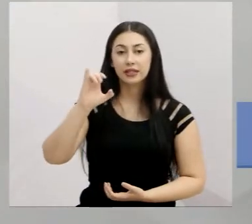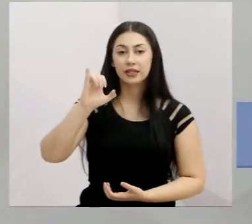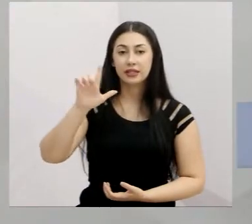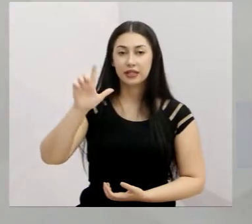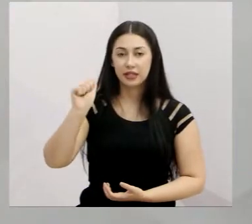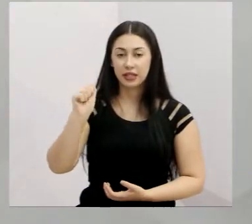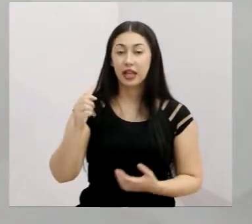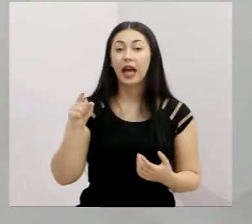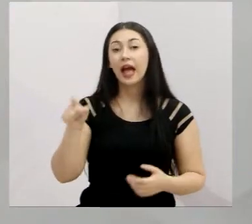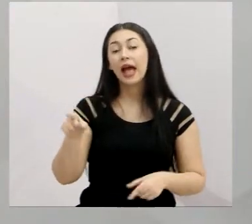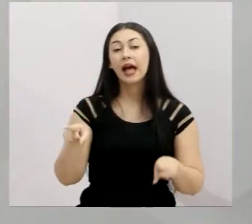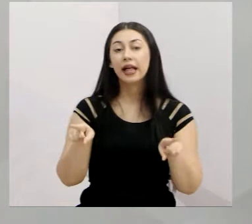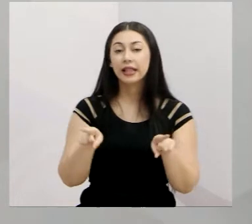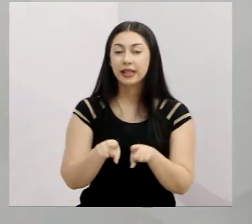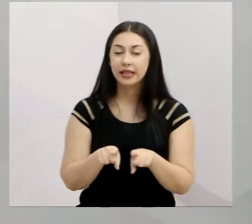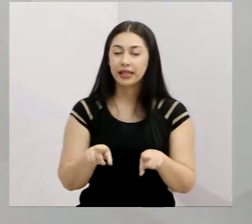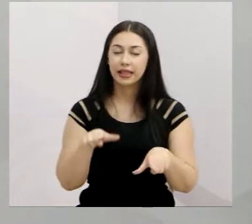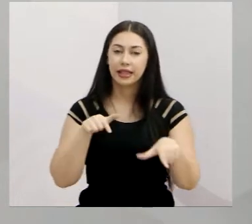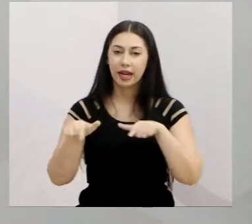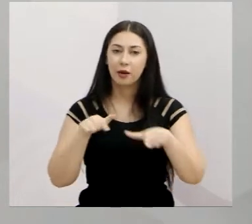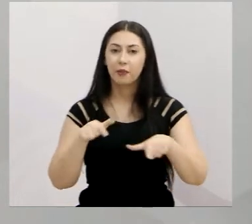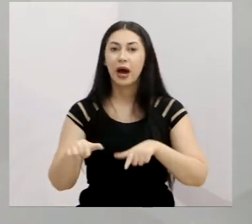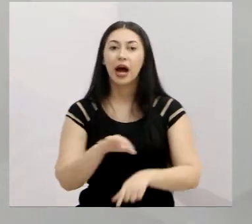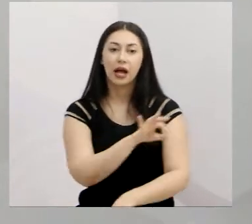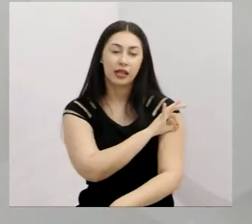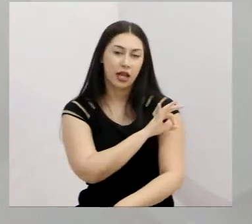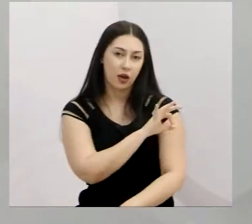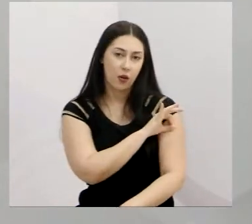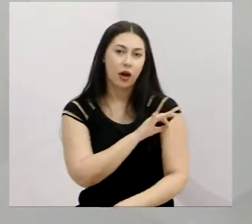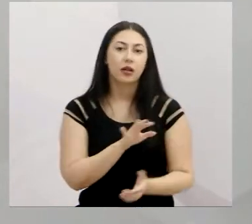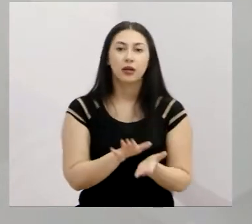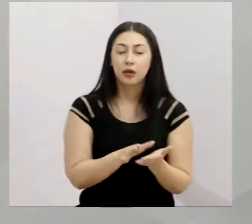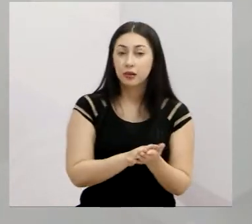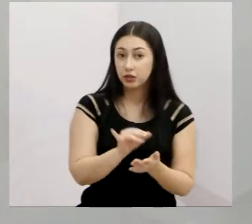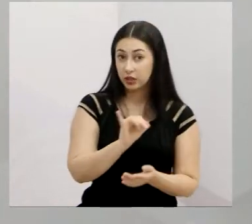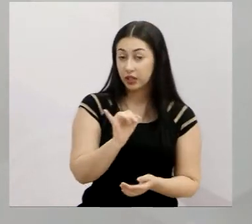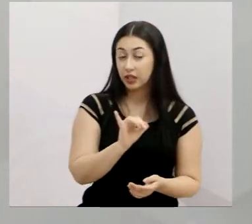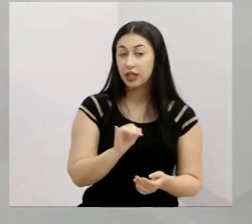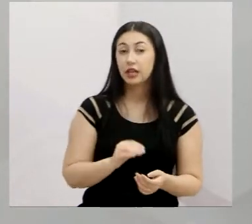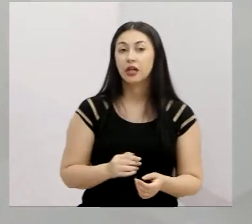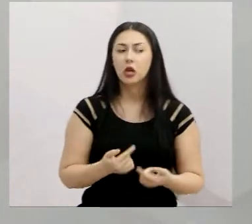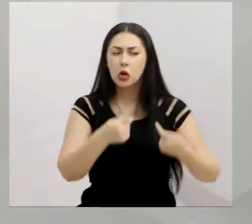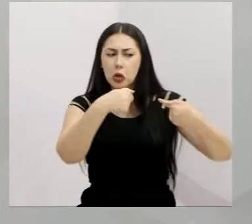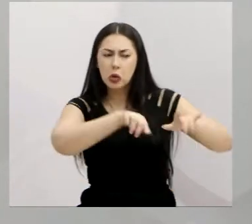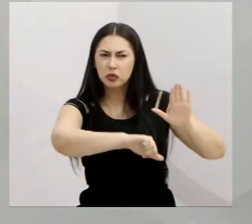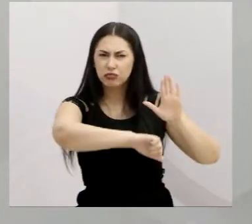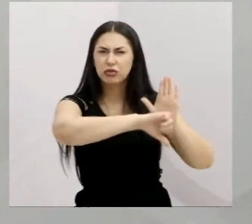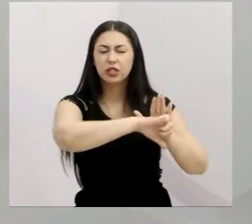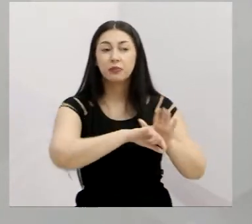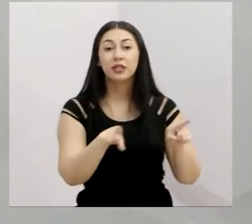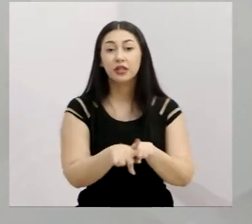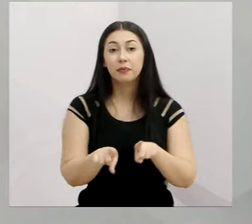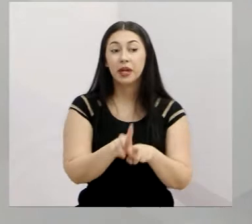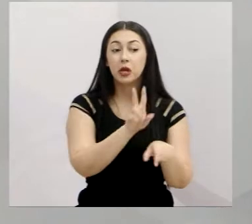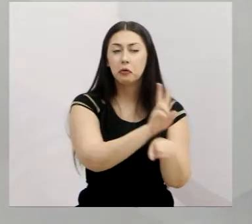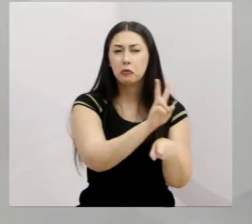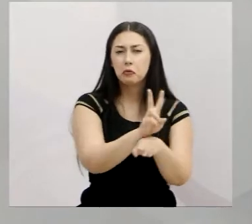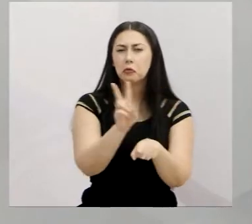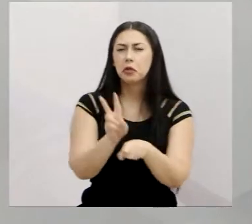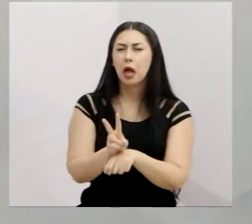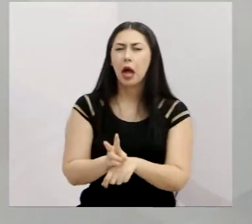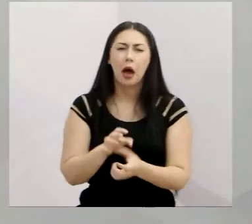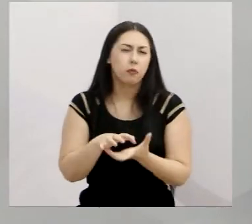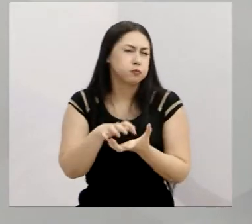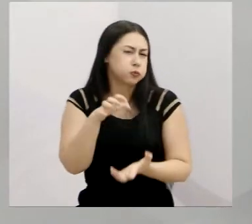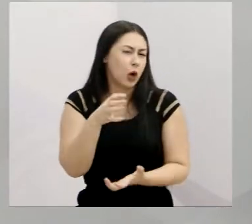municipal ela resolveu entrar para guarda municipal ele tinha 26 anos para combater criminalidade principalmente é proteger os idosos